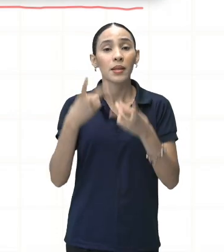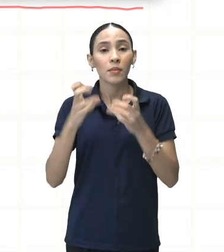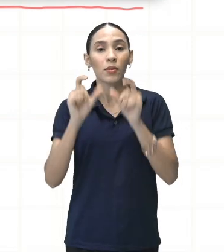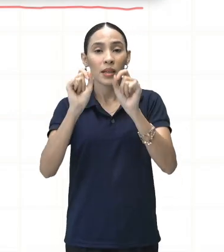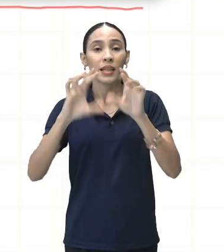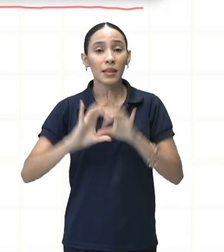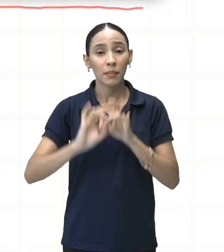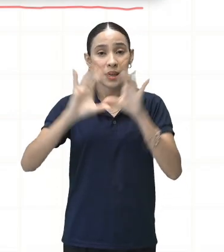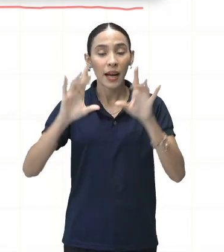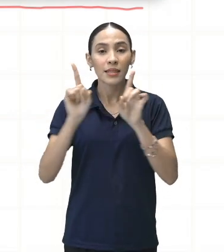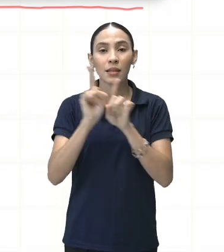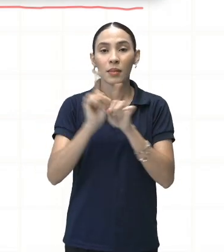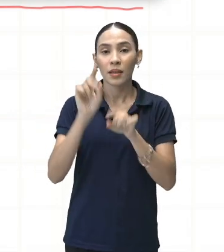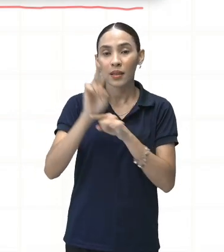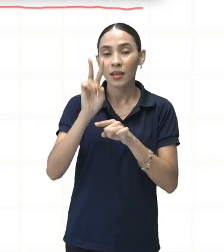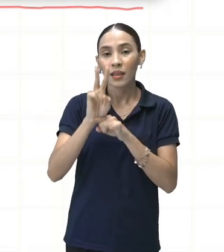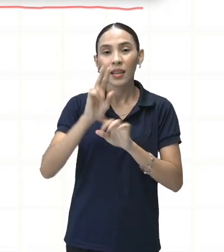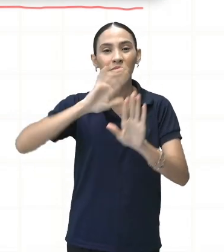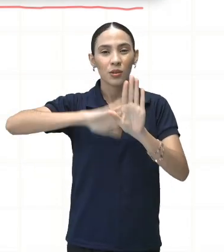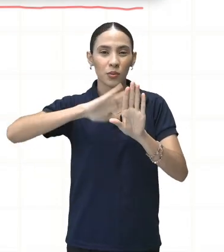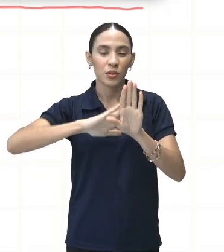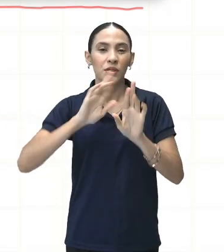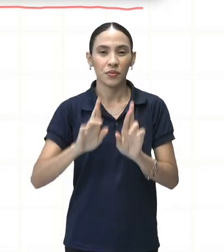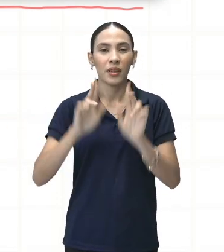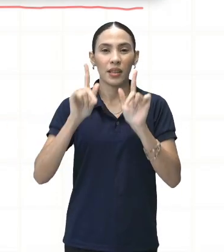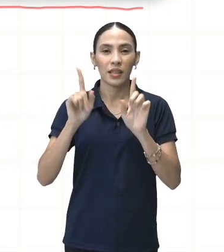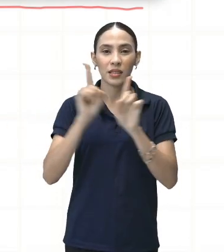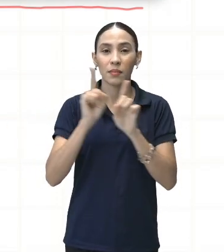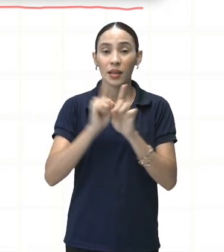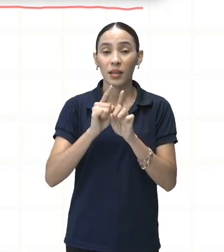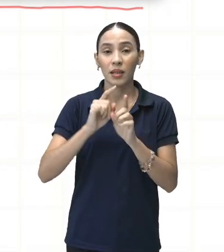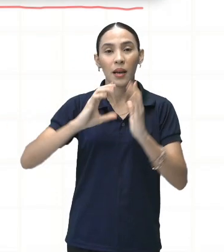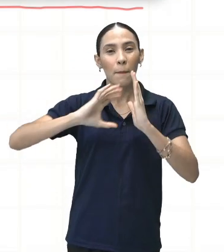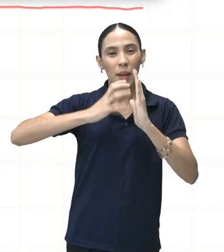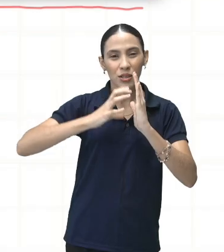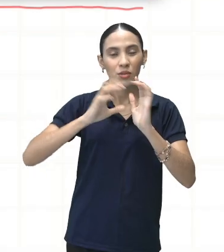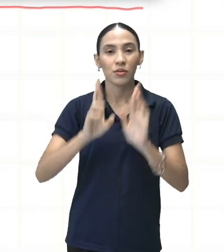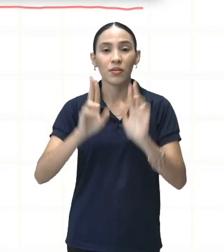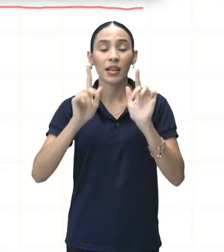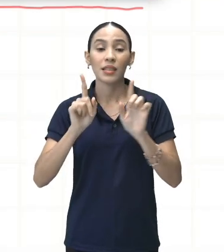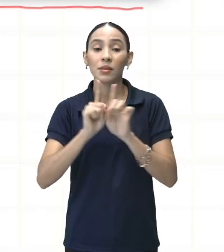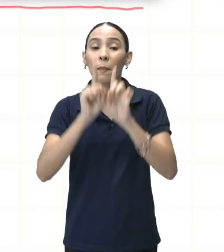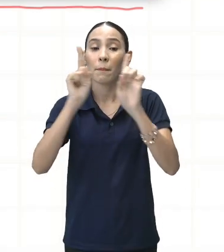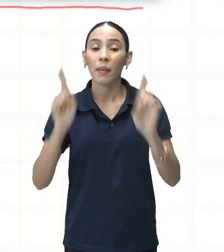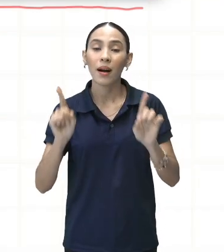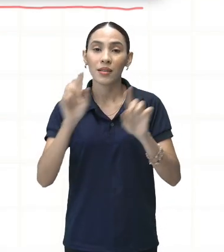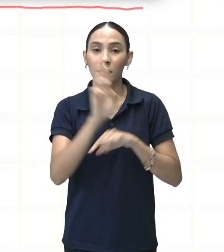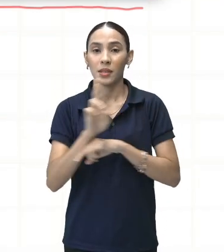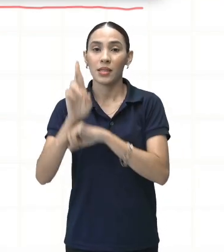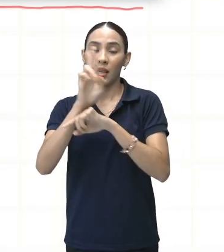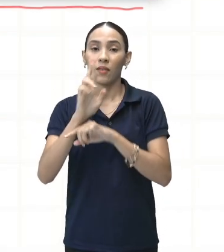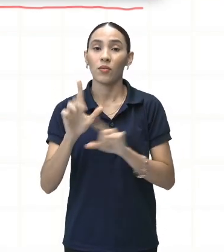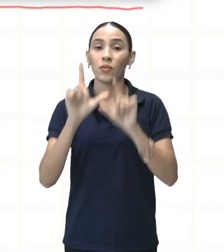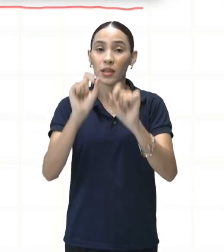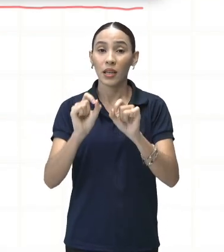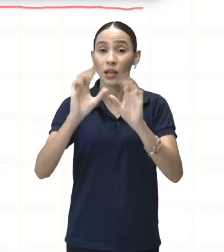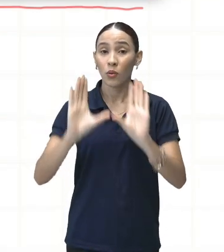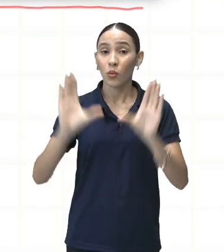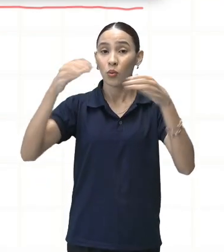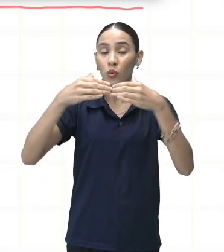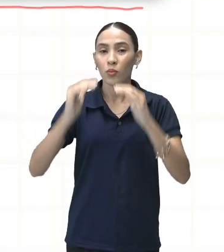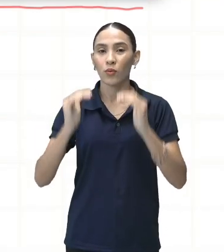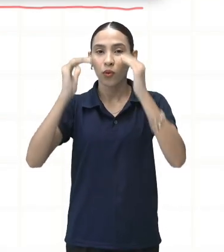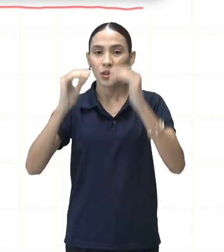conservadores, que eram ideologias diferentes, eram dois partidos diferentes, porém, eles representavam a elite